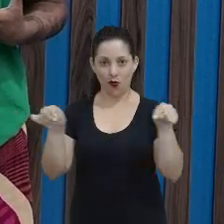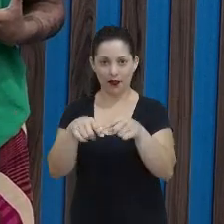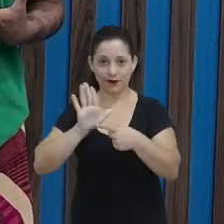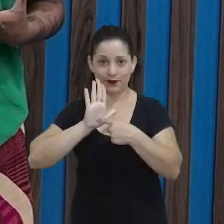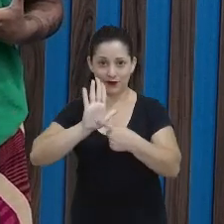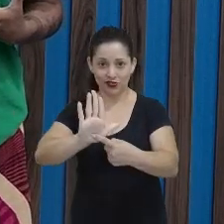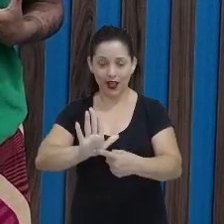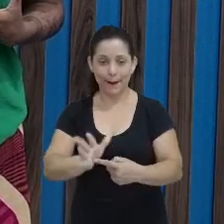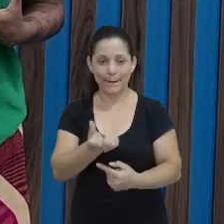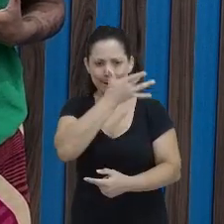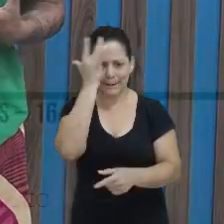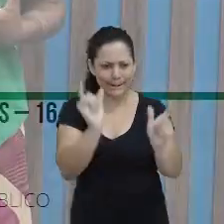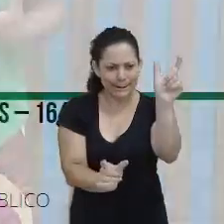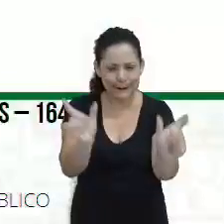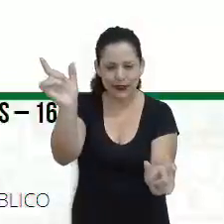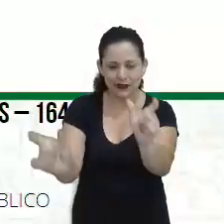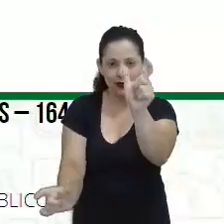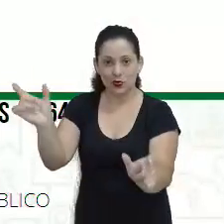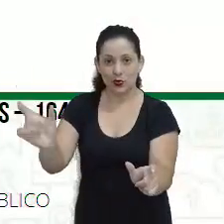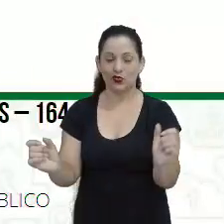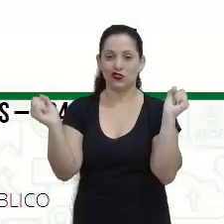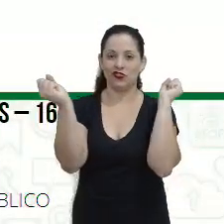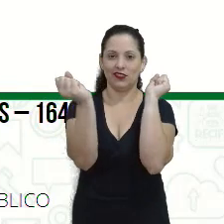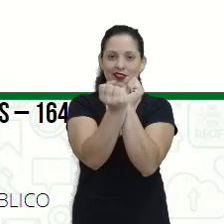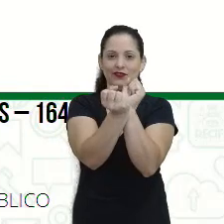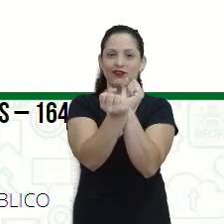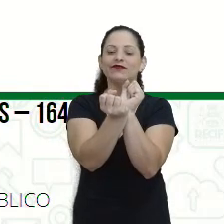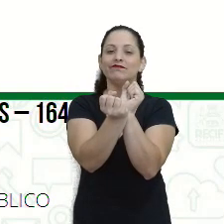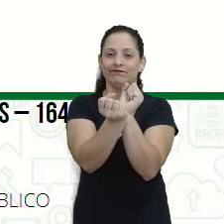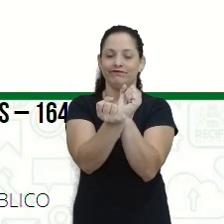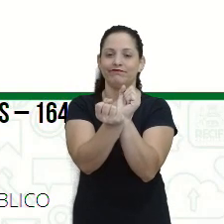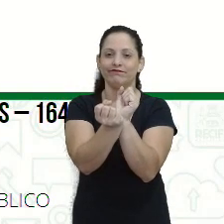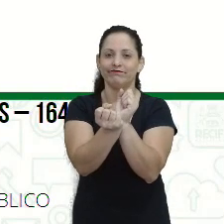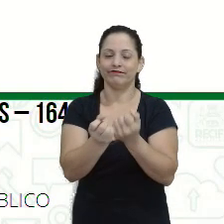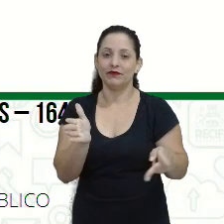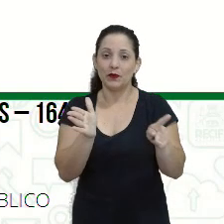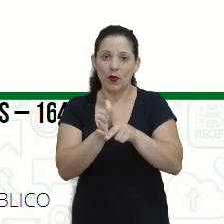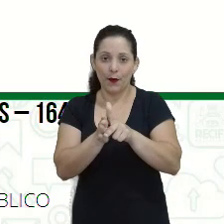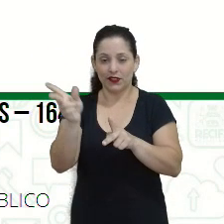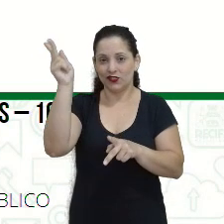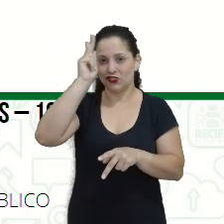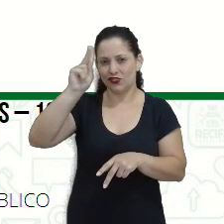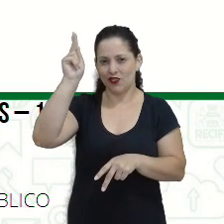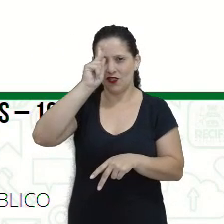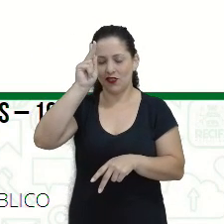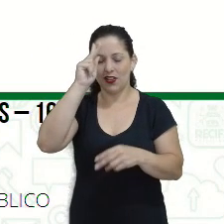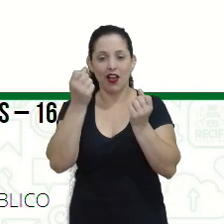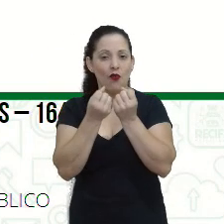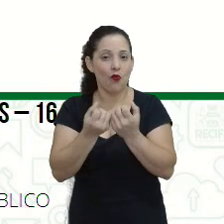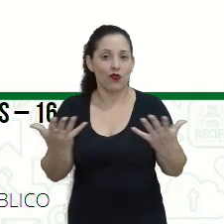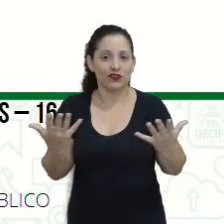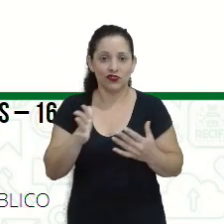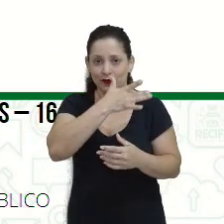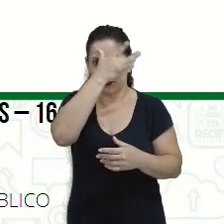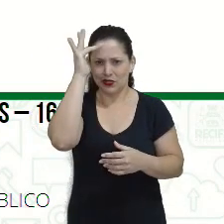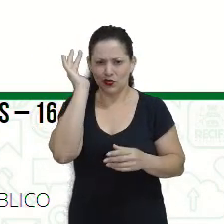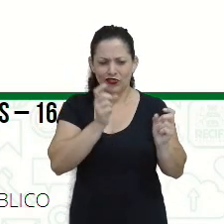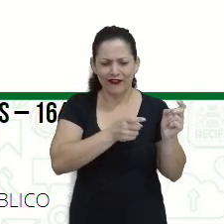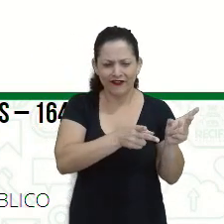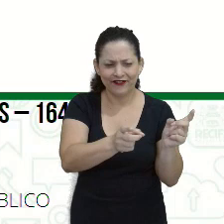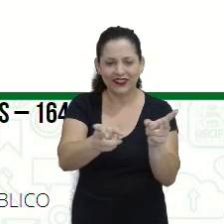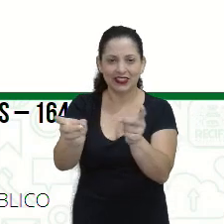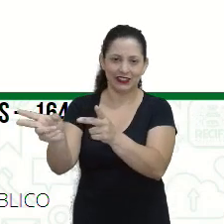de escravos, de pessoas escravizadas. Isso faz parte da nossa história. Vejam a quantidade de pessoas que eram vendidas lá.